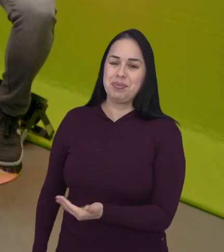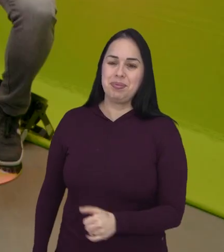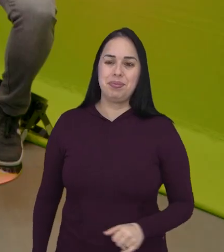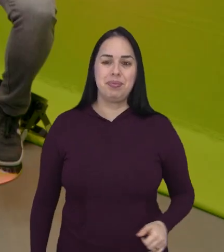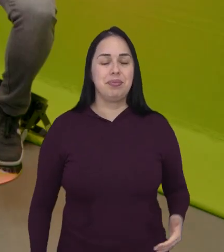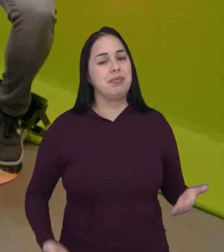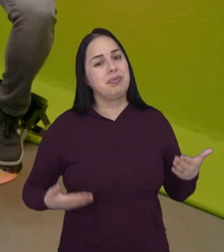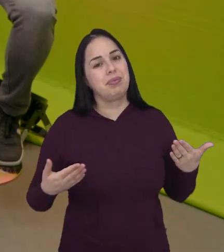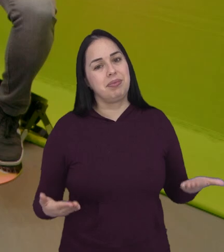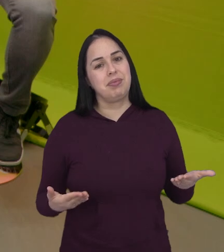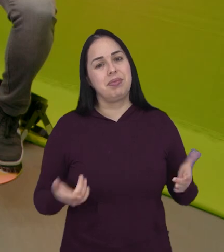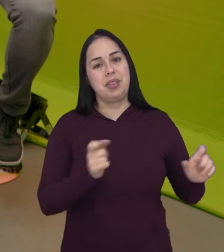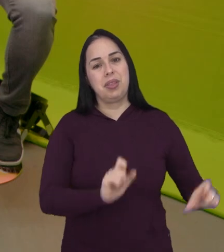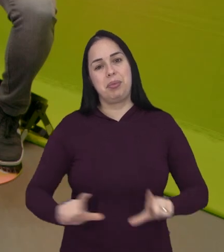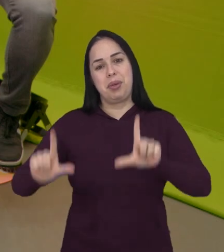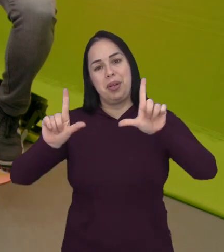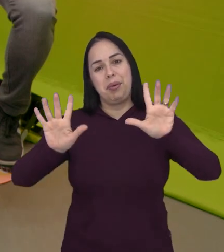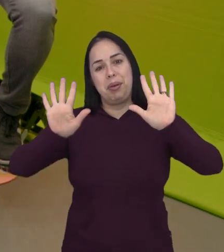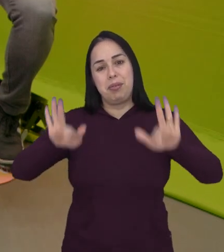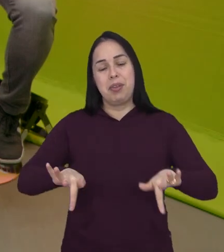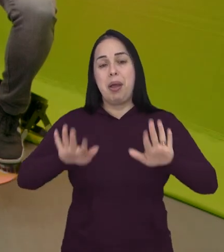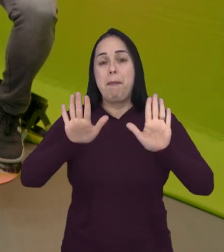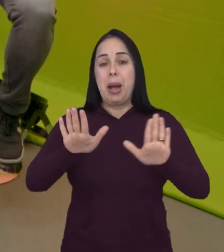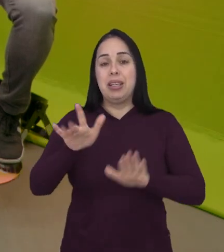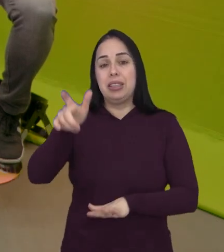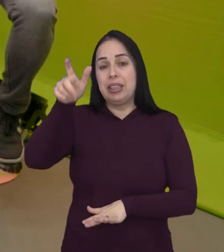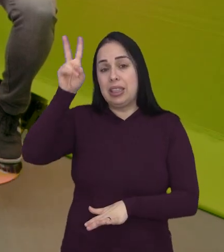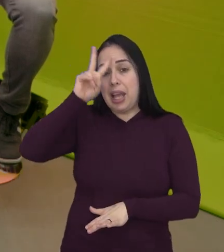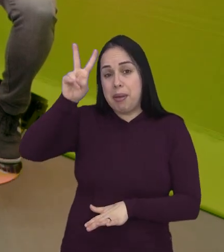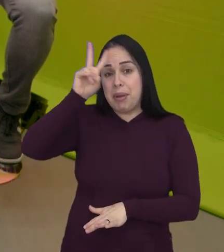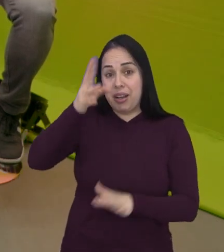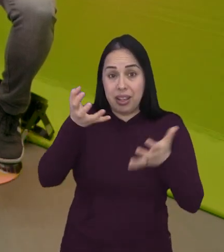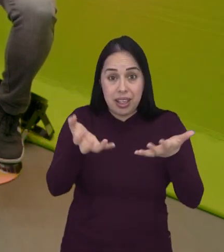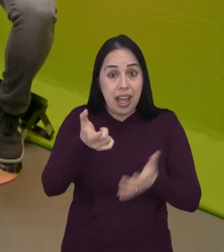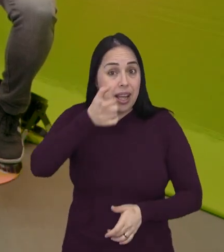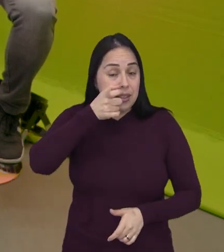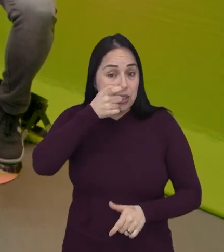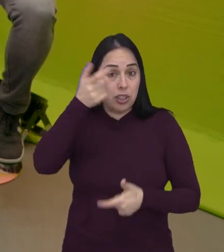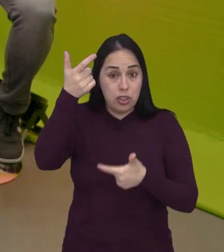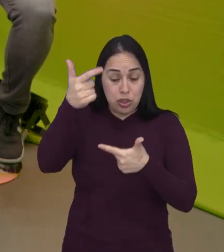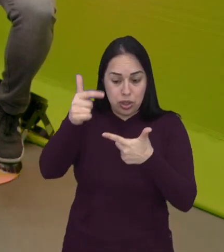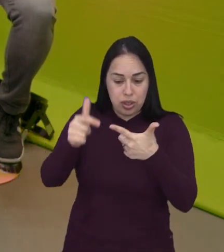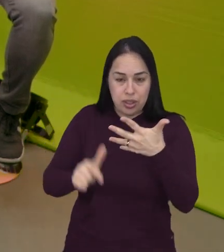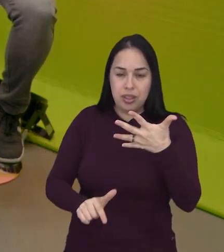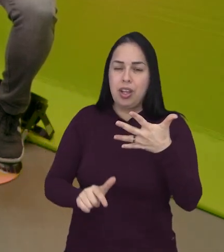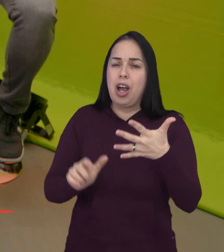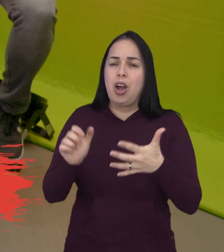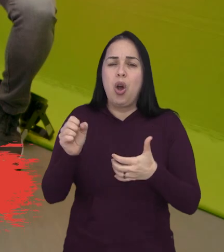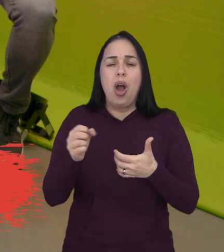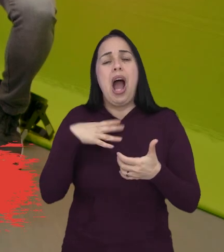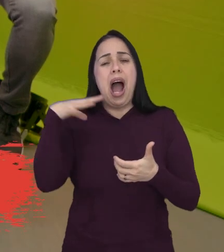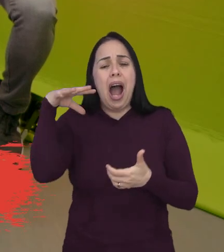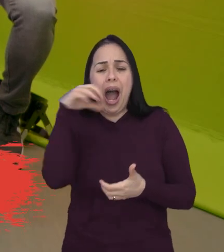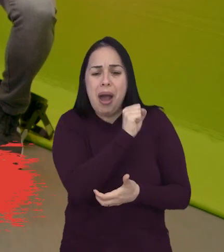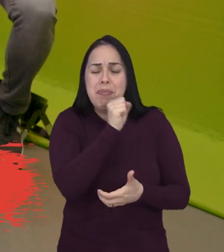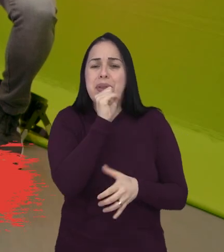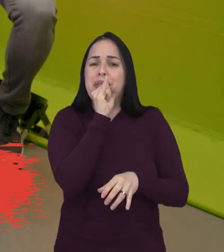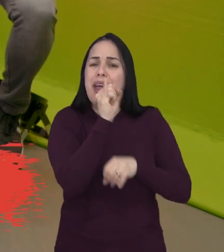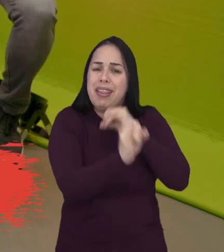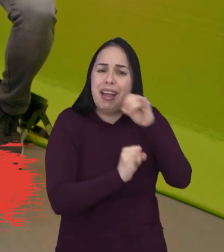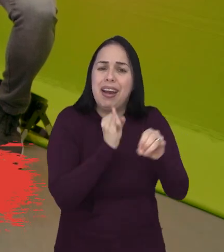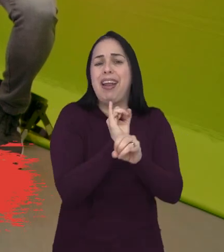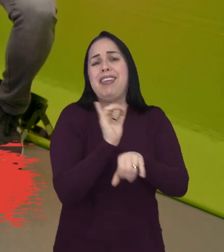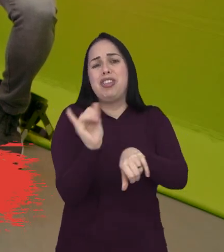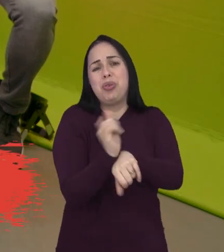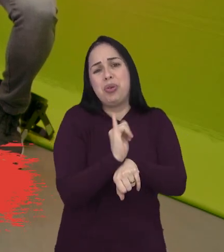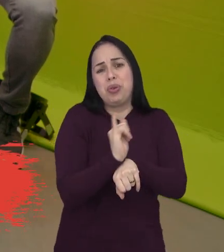museudasculturasindígenas.org.br. Pessoal, o programa está acabando, mas lembrando, se você quiser rever toda a nossa programação, corre para a internet. A gente está com tudo disponível